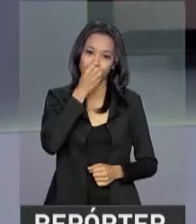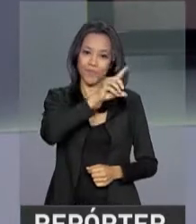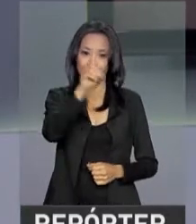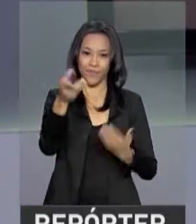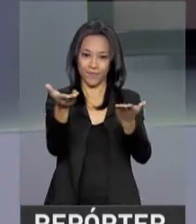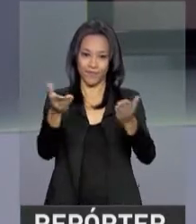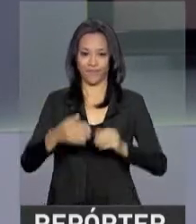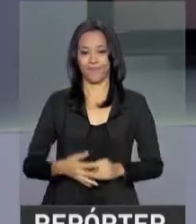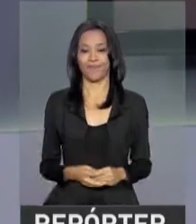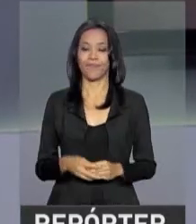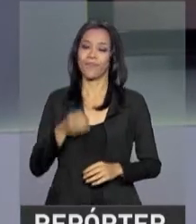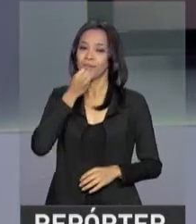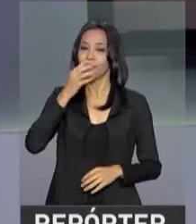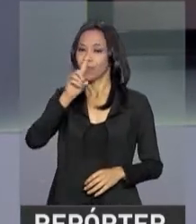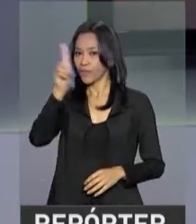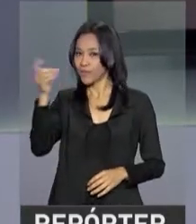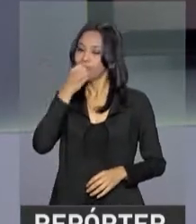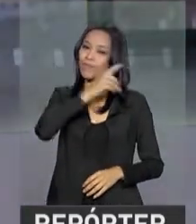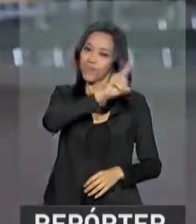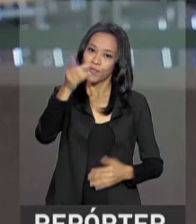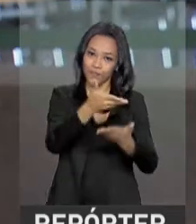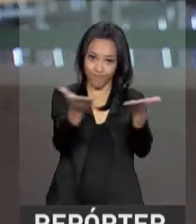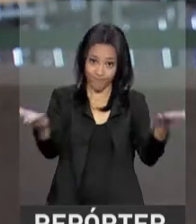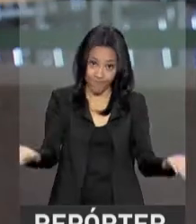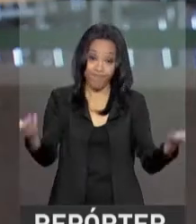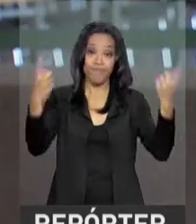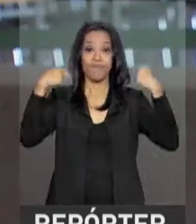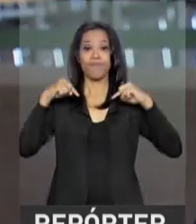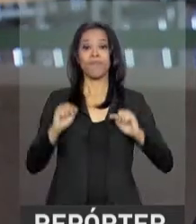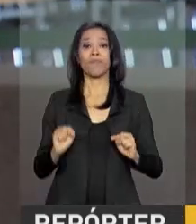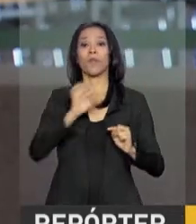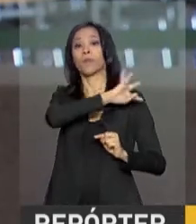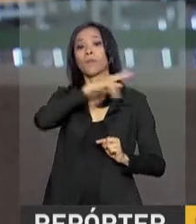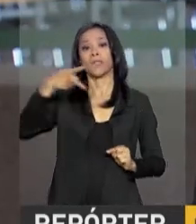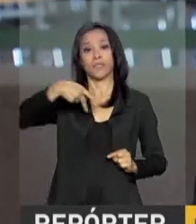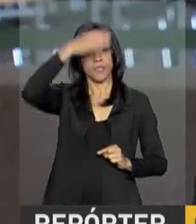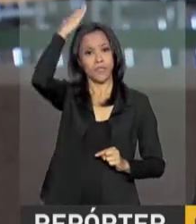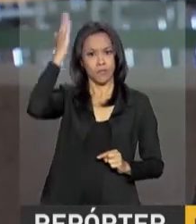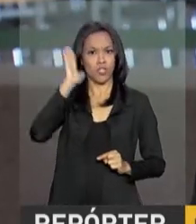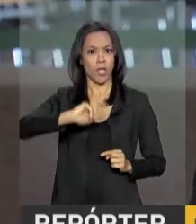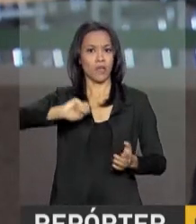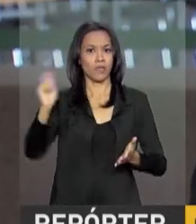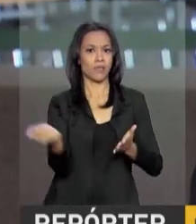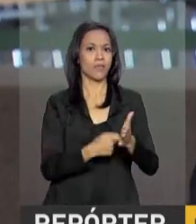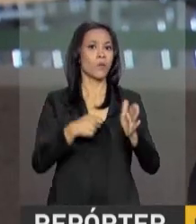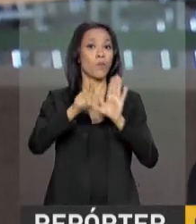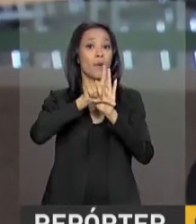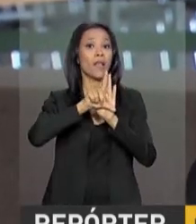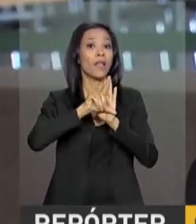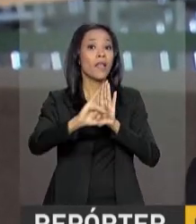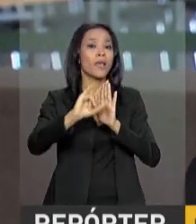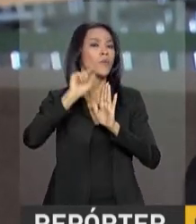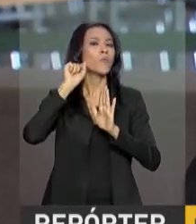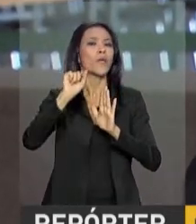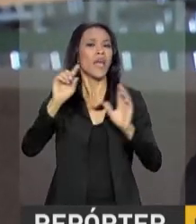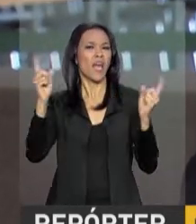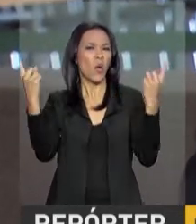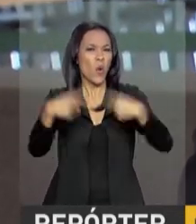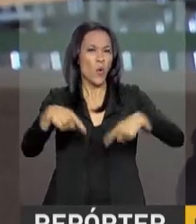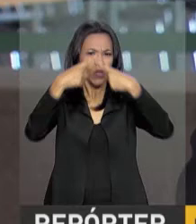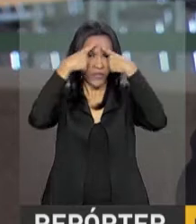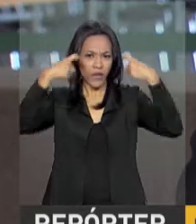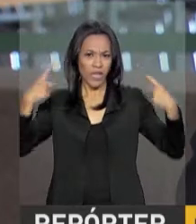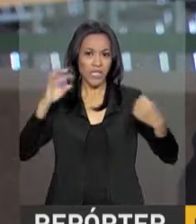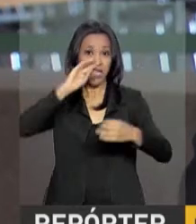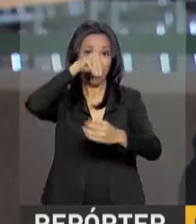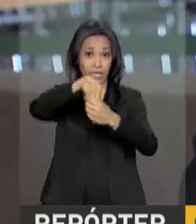dia. Bom dia, Thaísa. Bom dia a todos. O presidente Michel Temer sancionou uma lei que determina o combate à violência dentro das